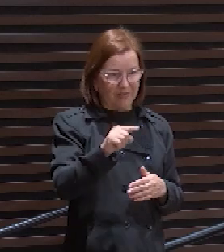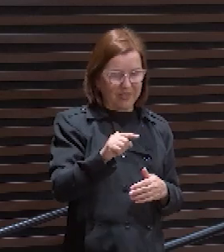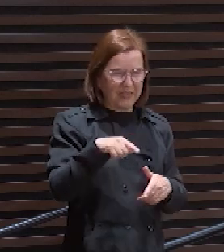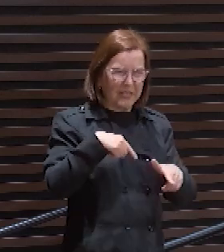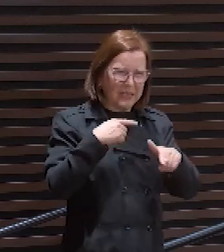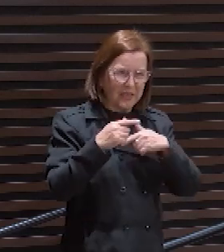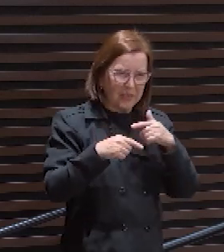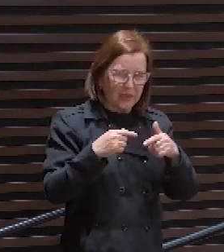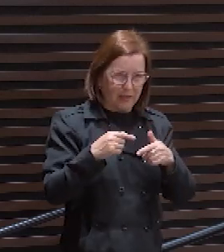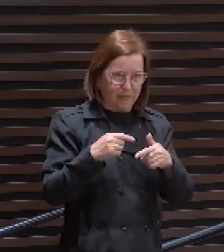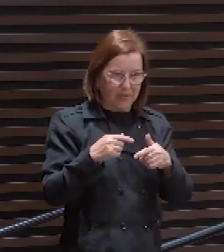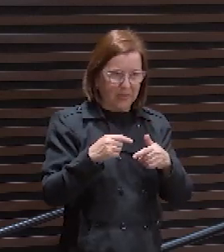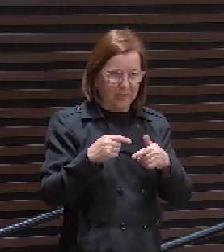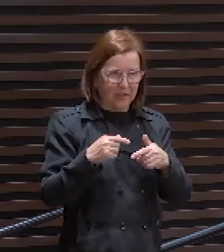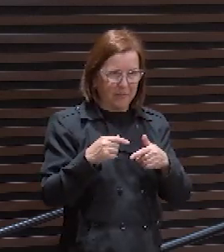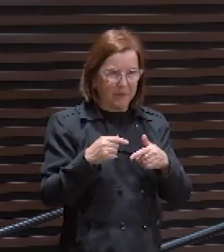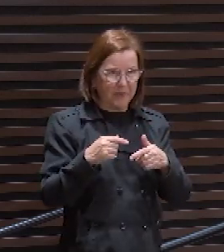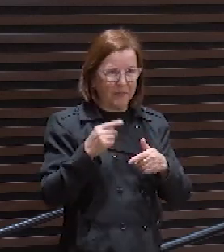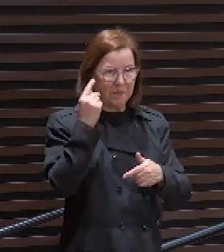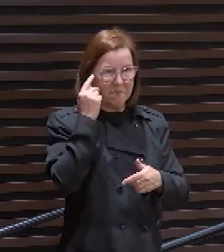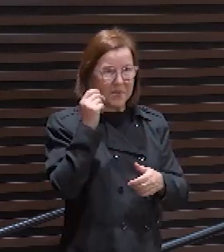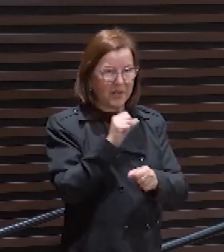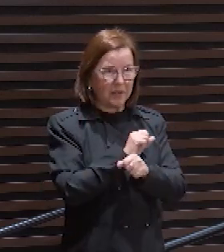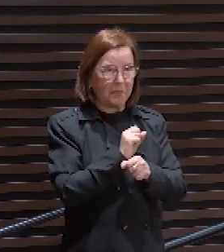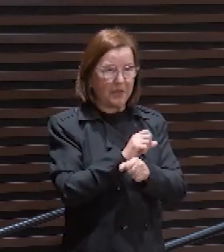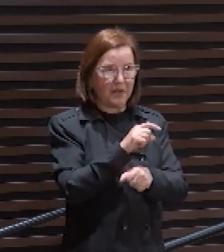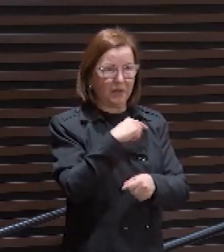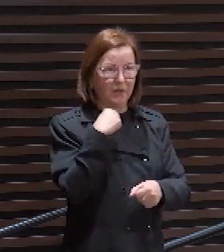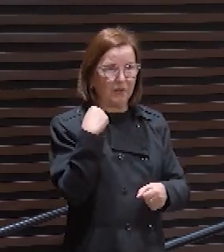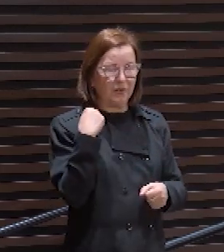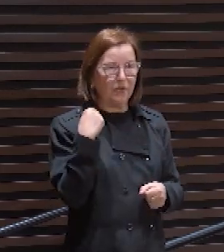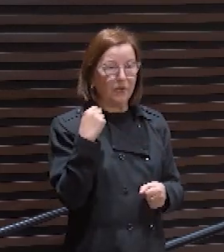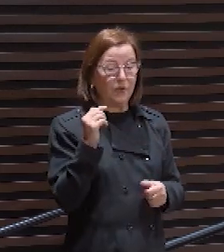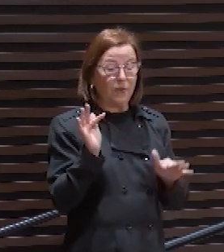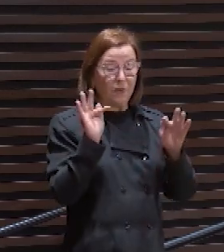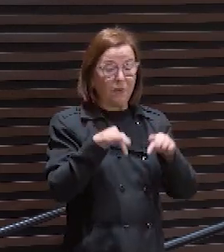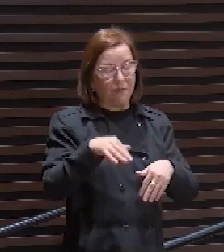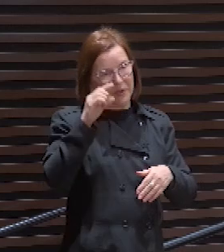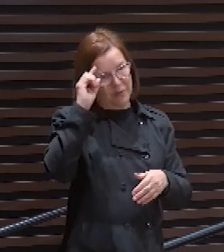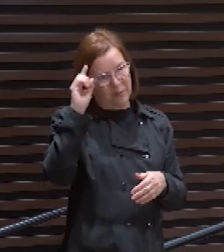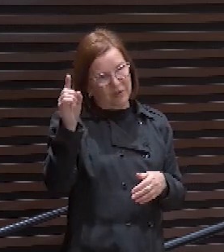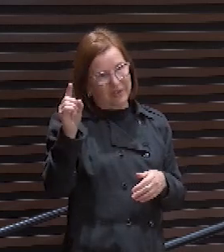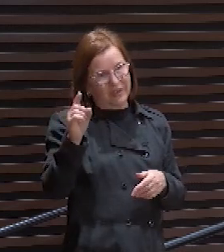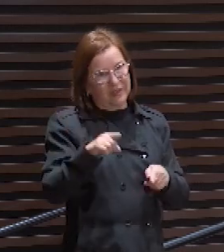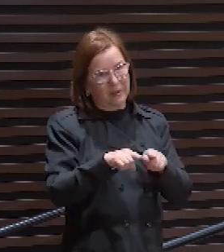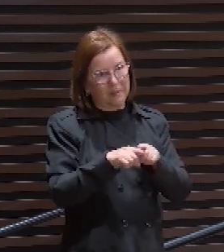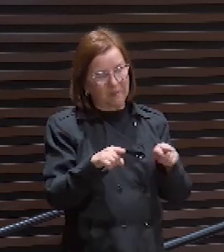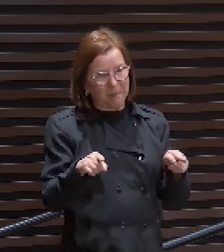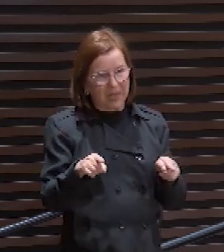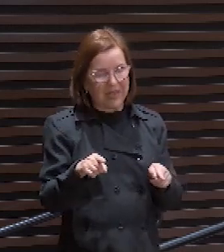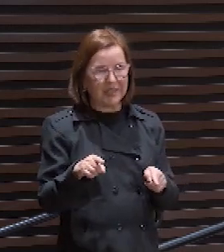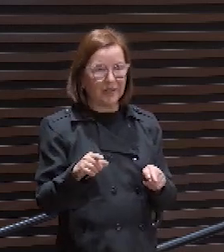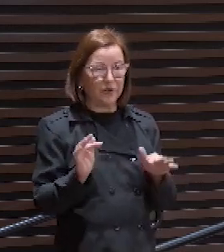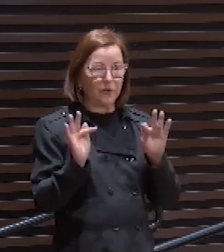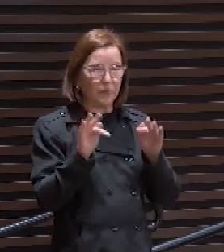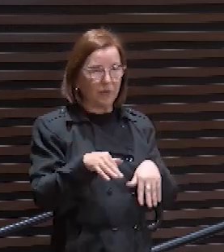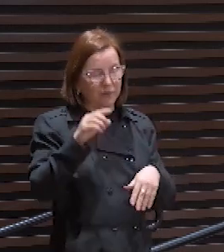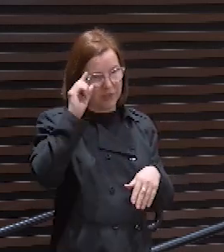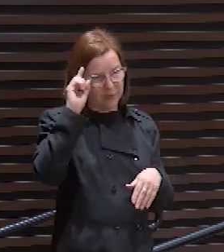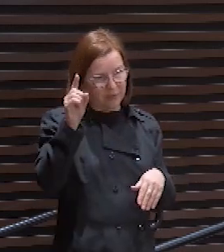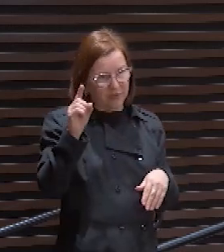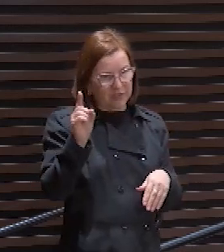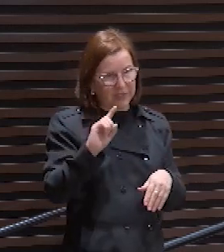no final do dia não é o nosso patrão, não é o nosso cliente que mantém a nossa casa, é